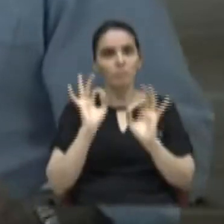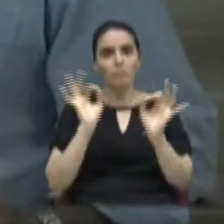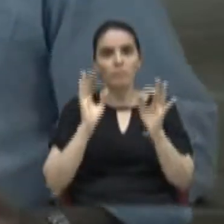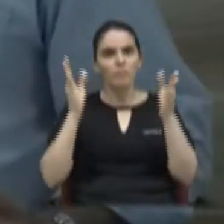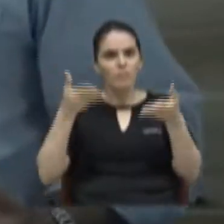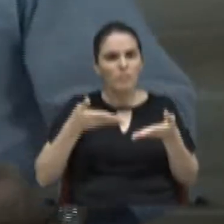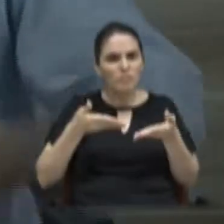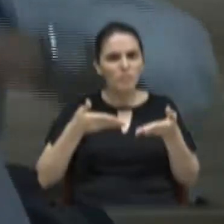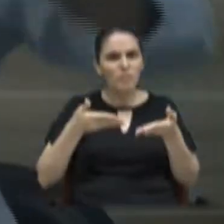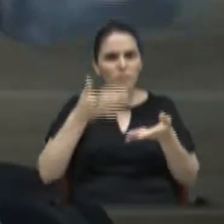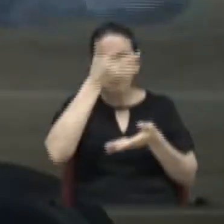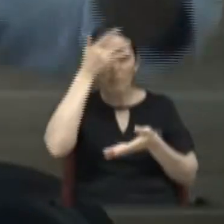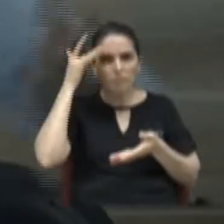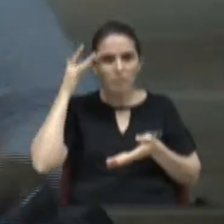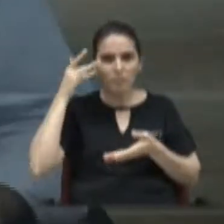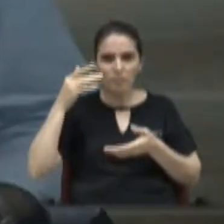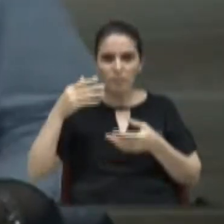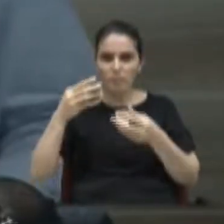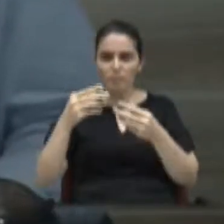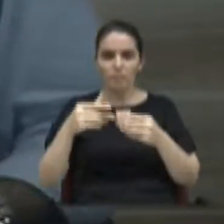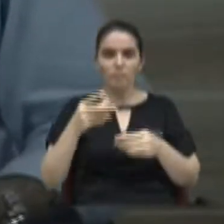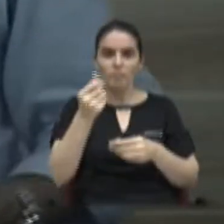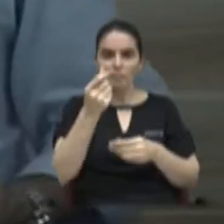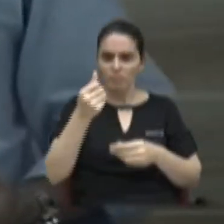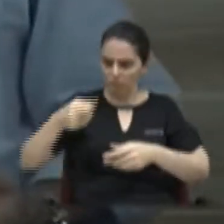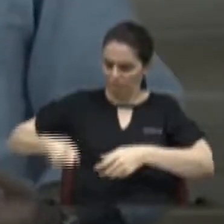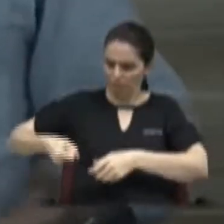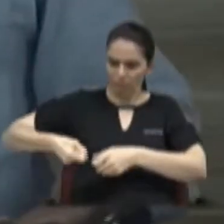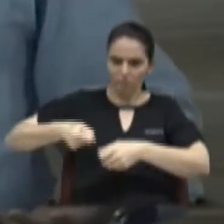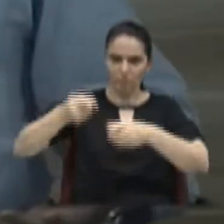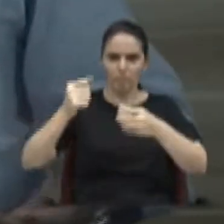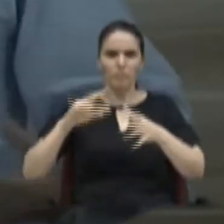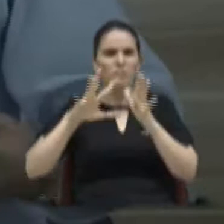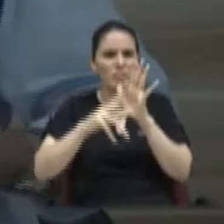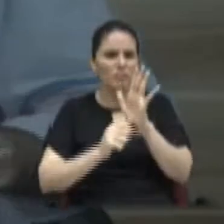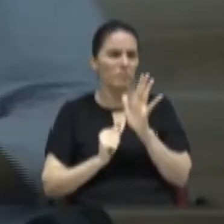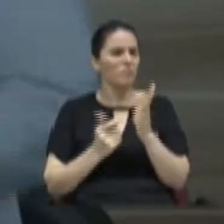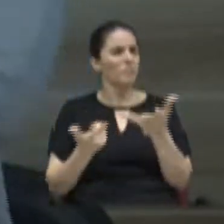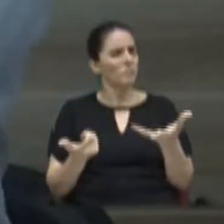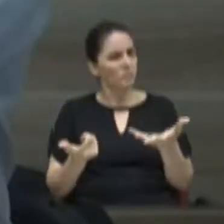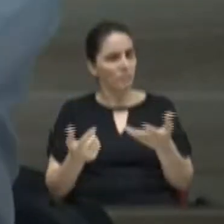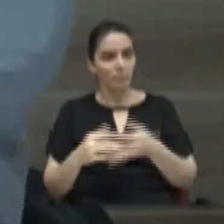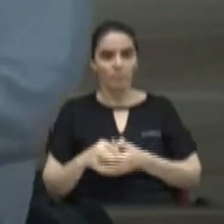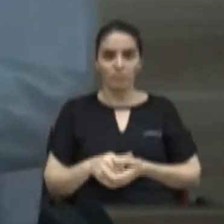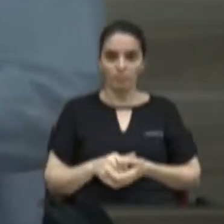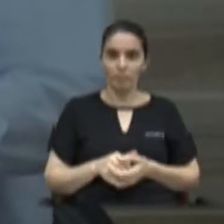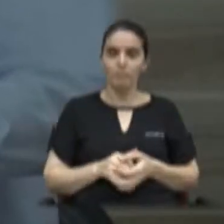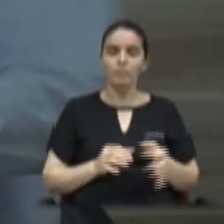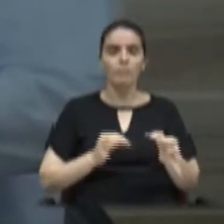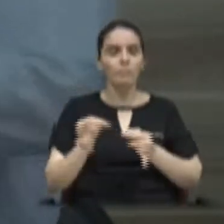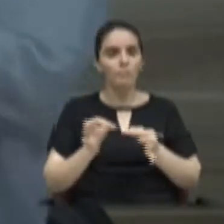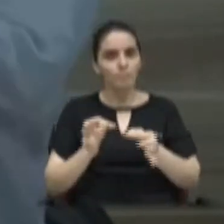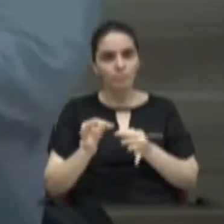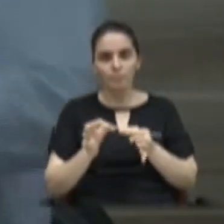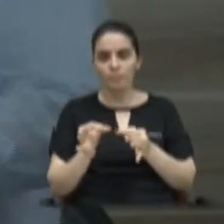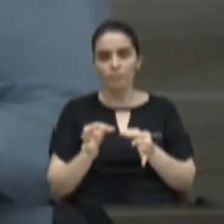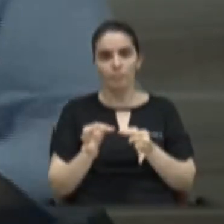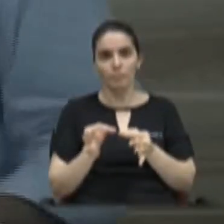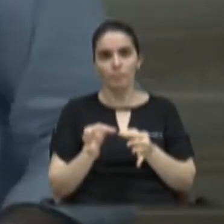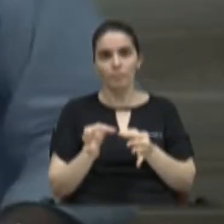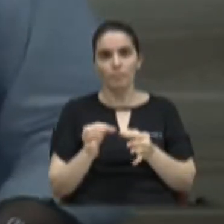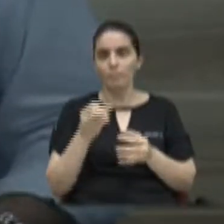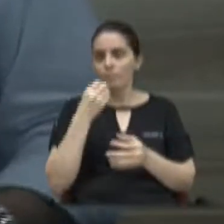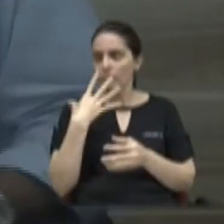dinheiro com empreiteira e concessionária. Então eu tenho certeza que o projeto veio de encontro com o interesse